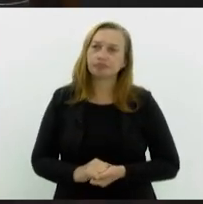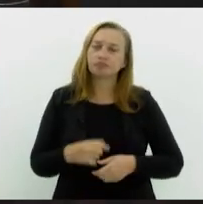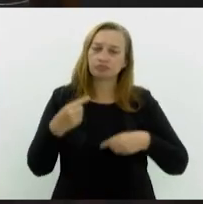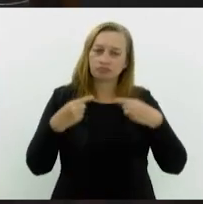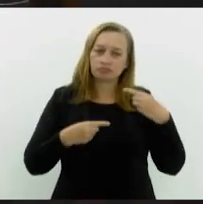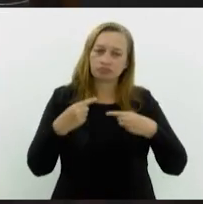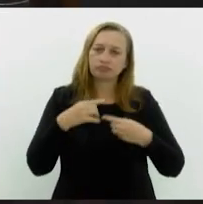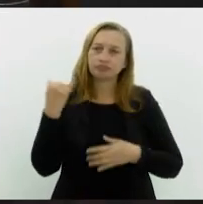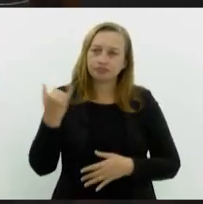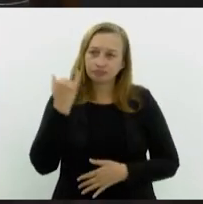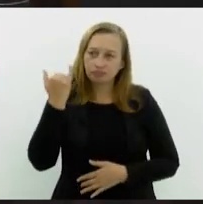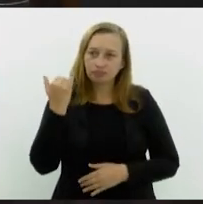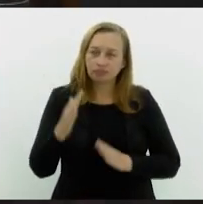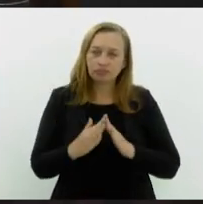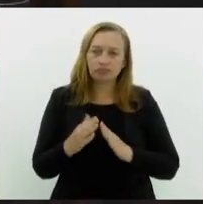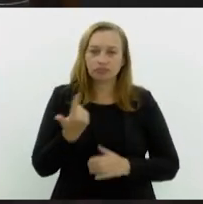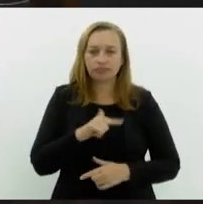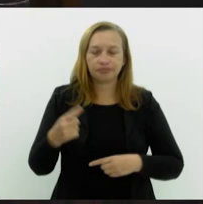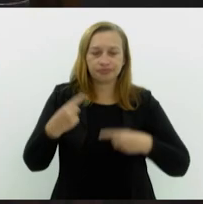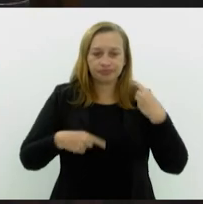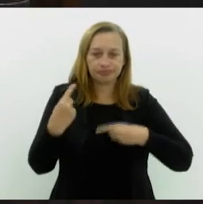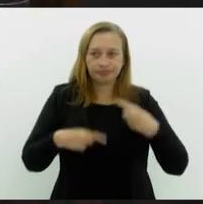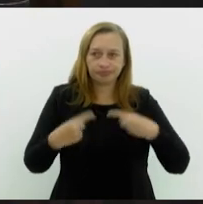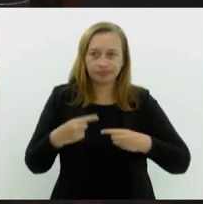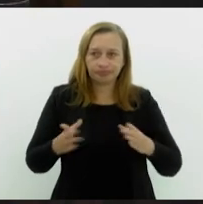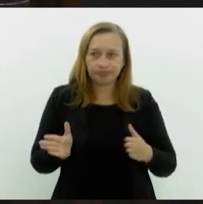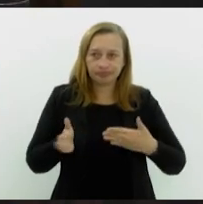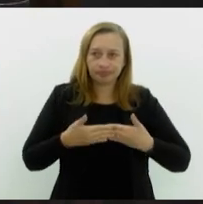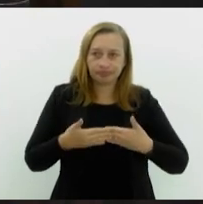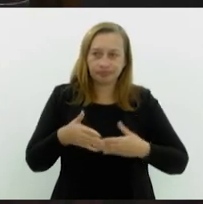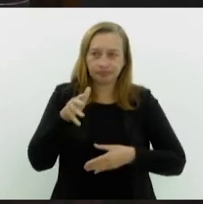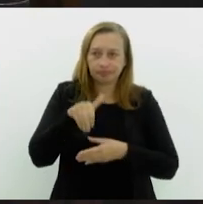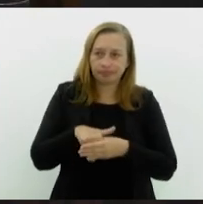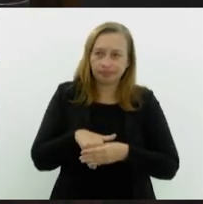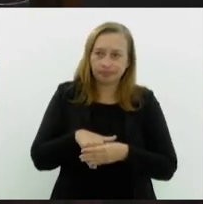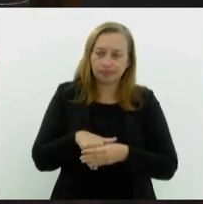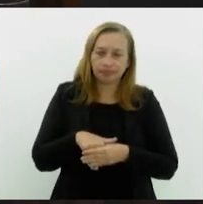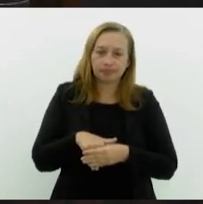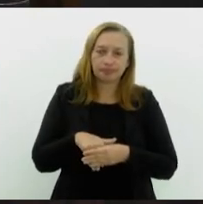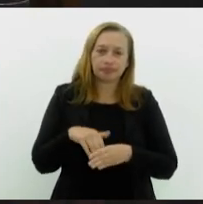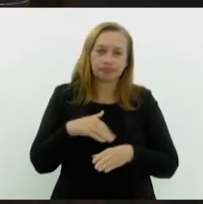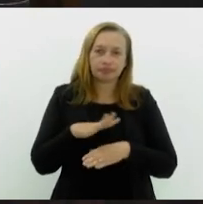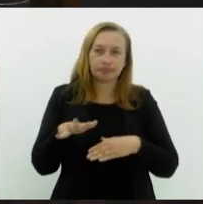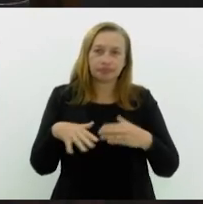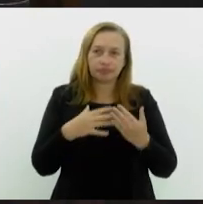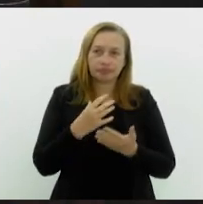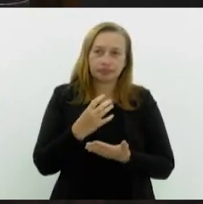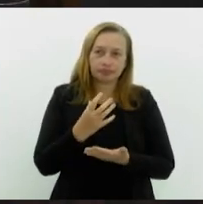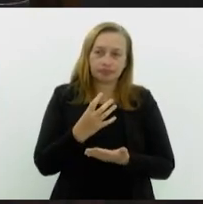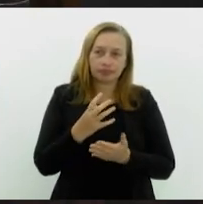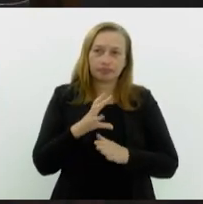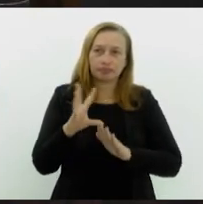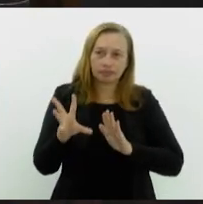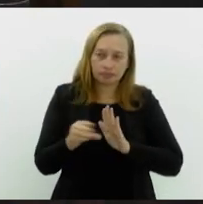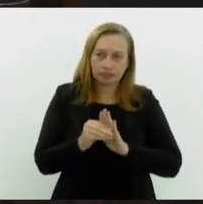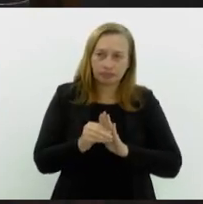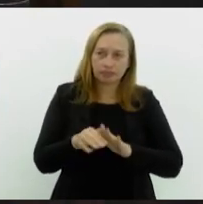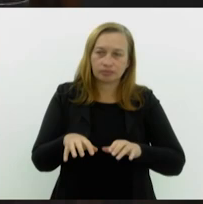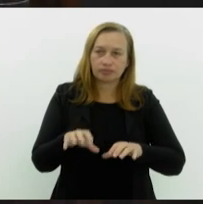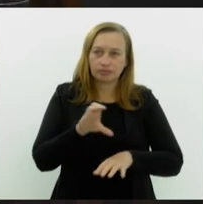é importante para essa casa. Não havendo mais quem queira discutir, encerrada a discussão, em votação as emendas da